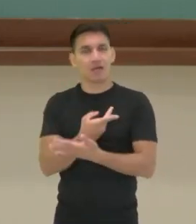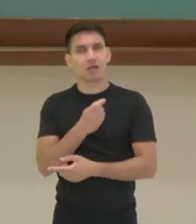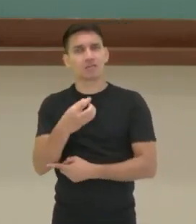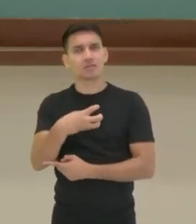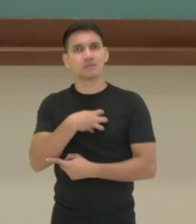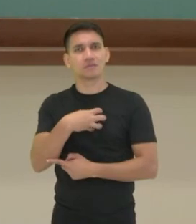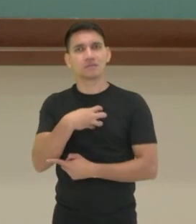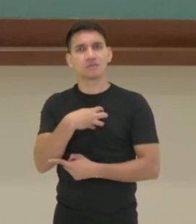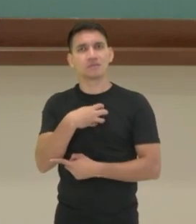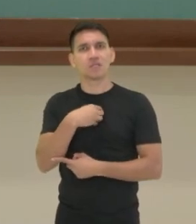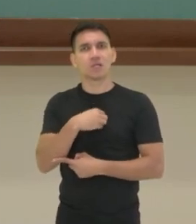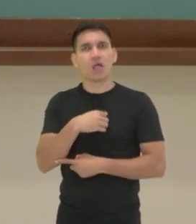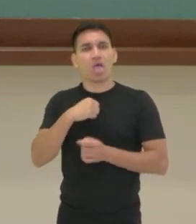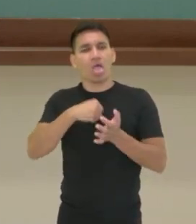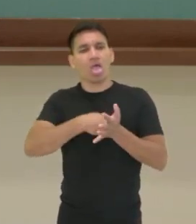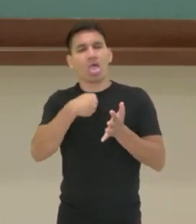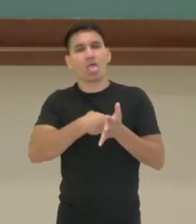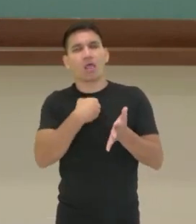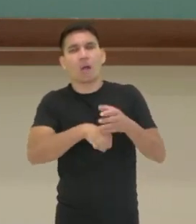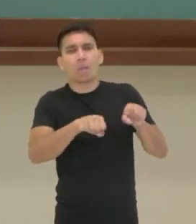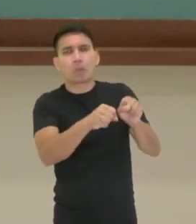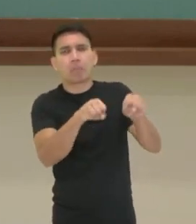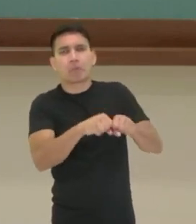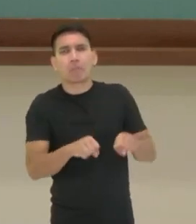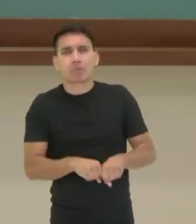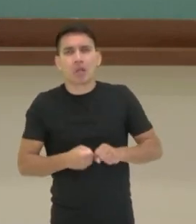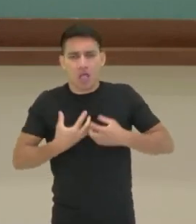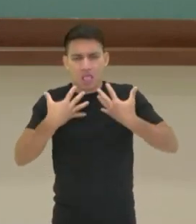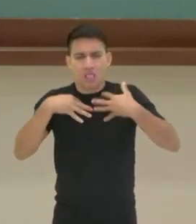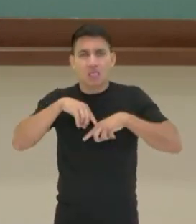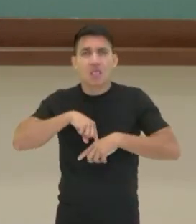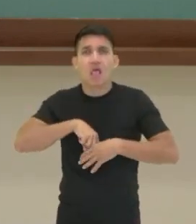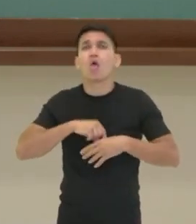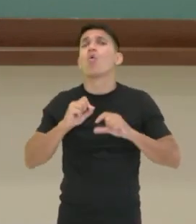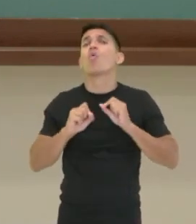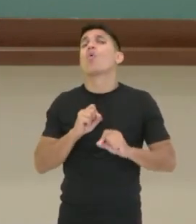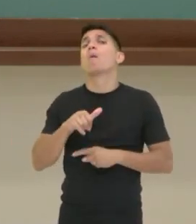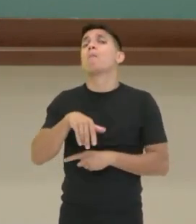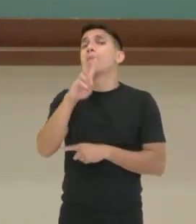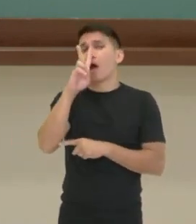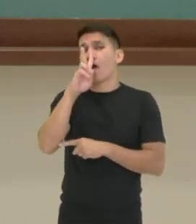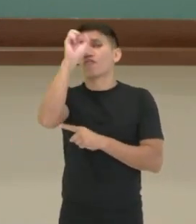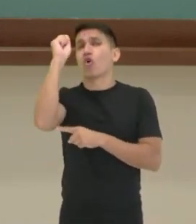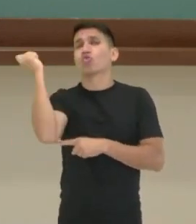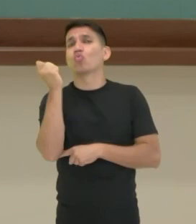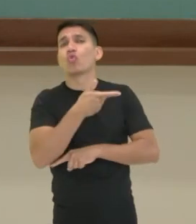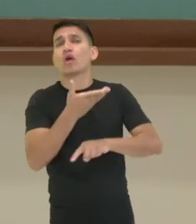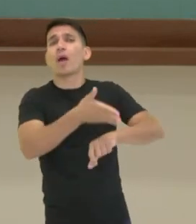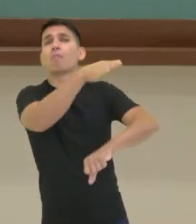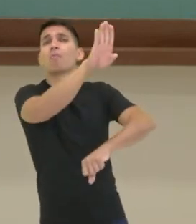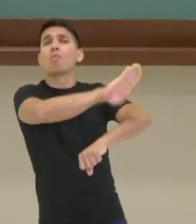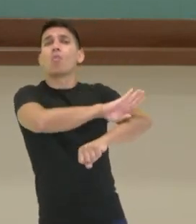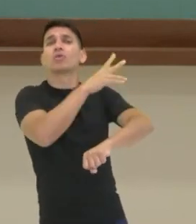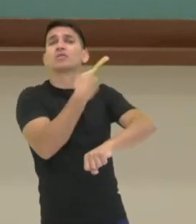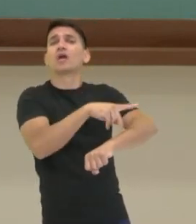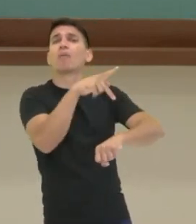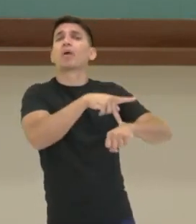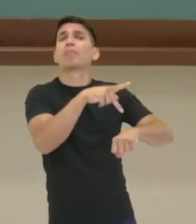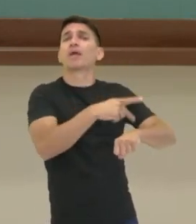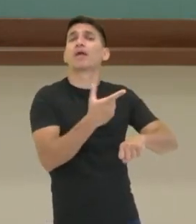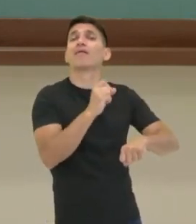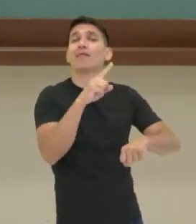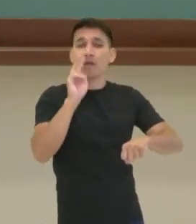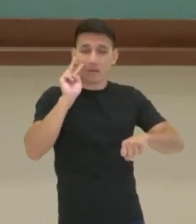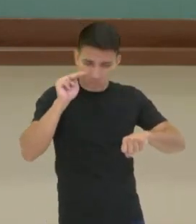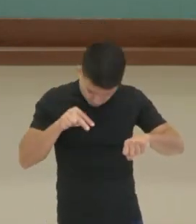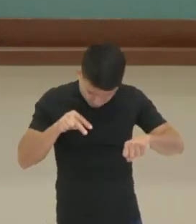sentiu carcomido, quebrado por dentro. Quem haveria de ser mais poderoso do que a grande montanha rochosa? Olhando